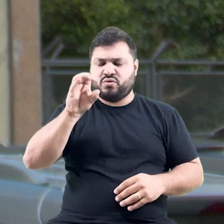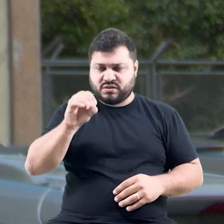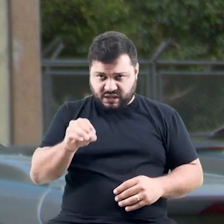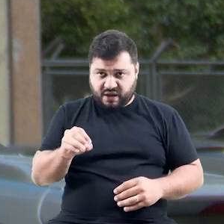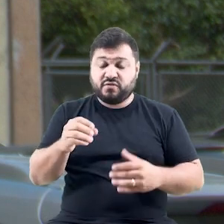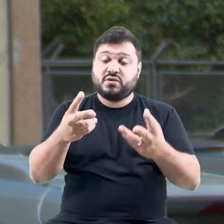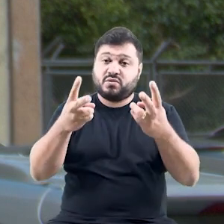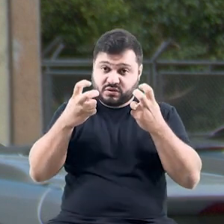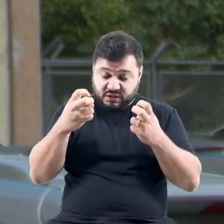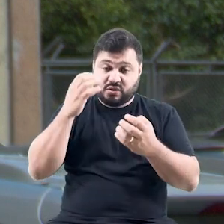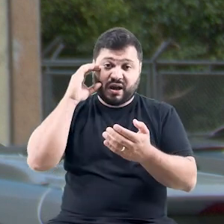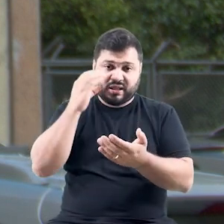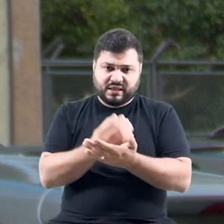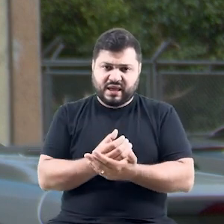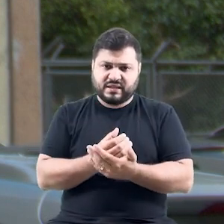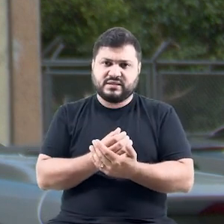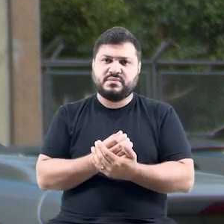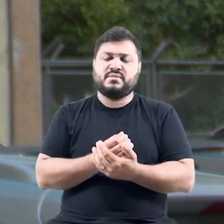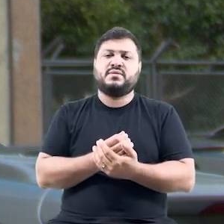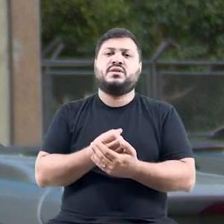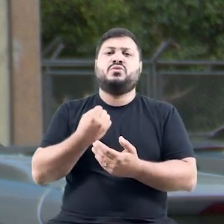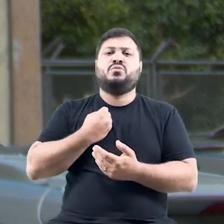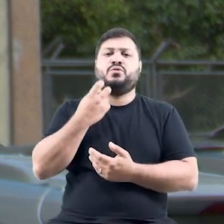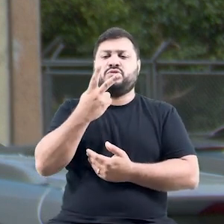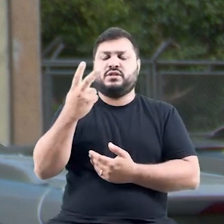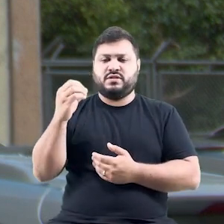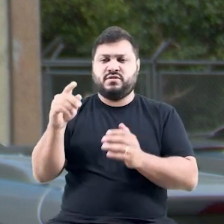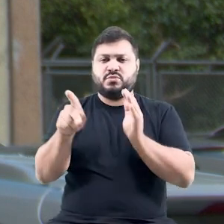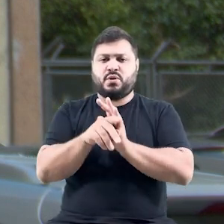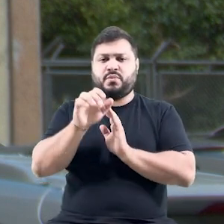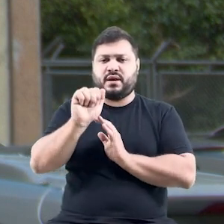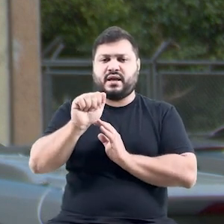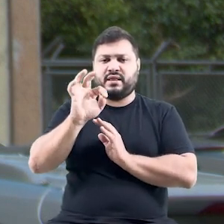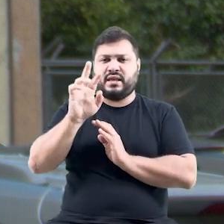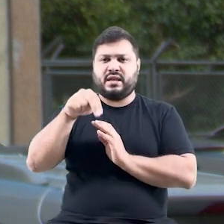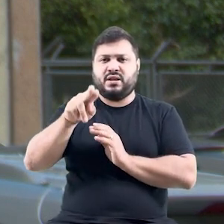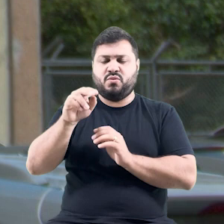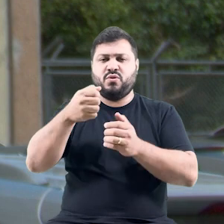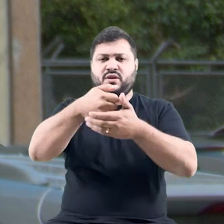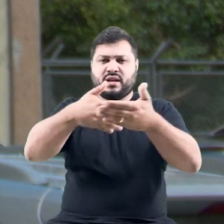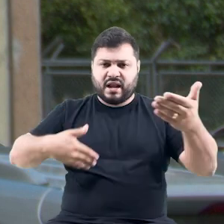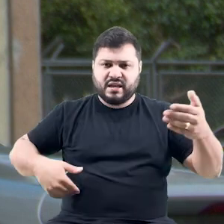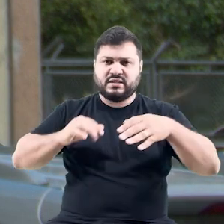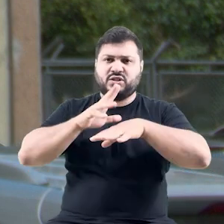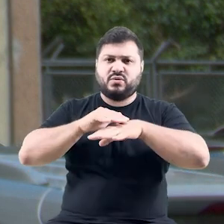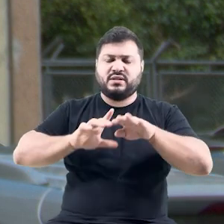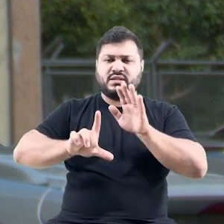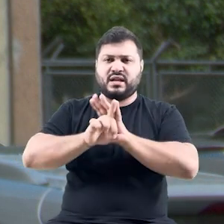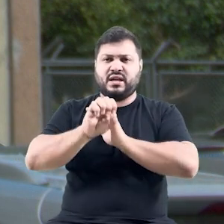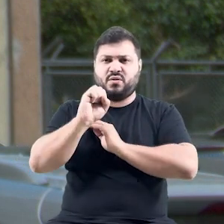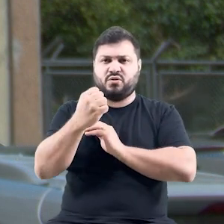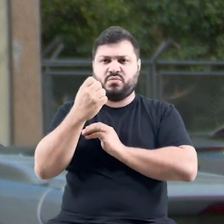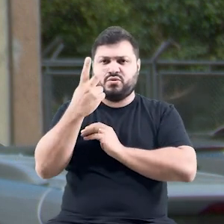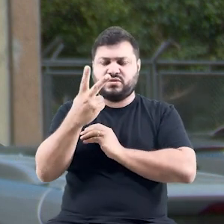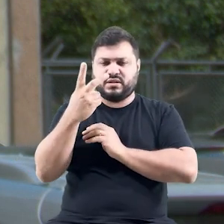Amorim, que considerou a tese de número 220 da TNU de que a lista de doenças da